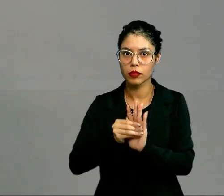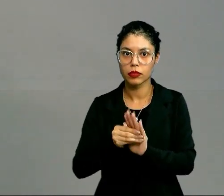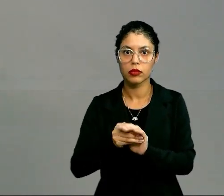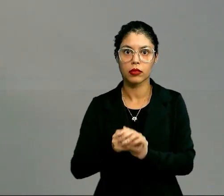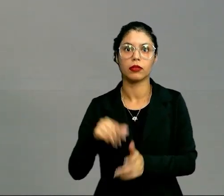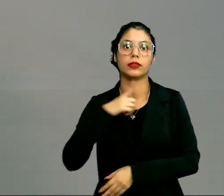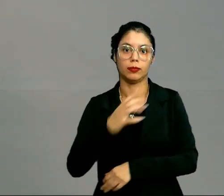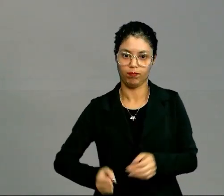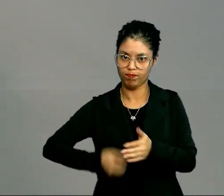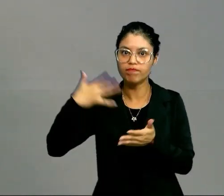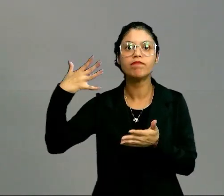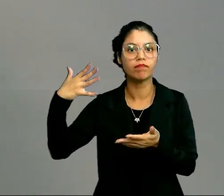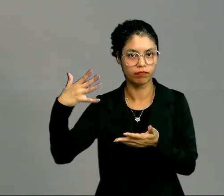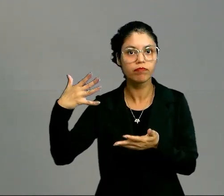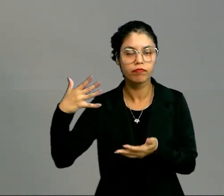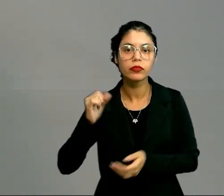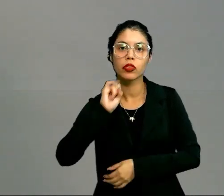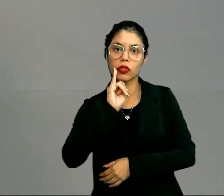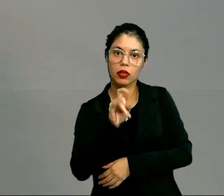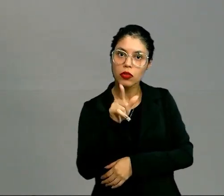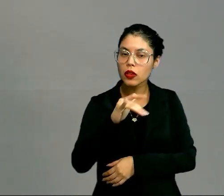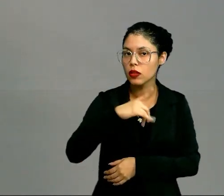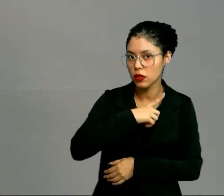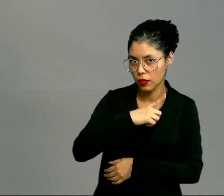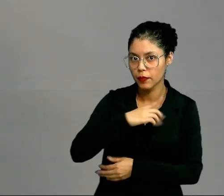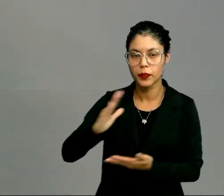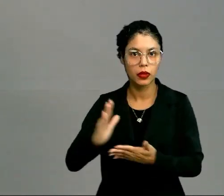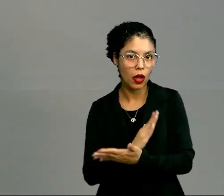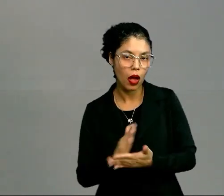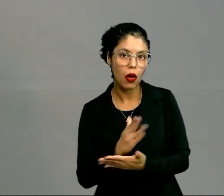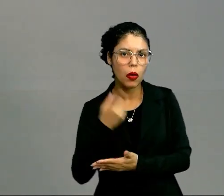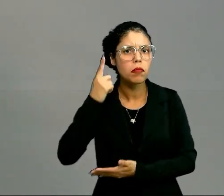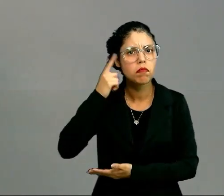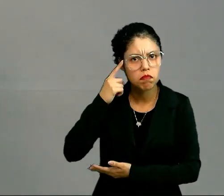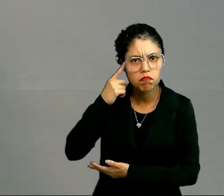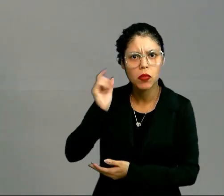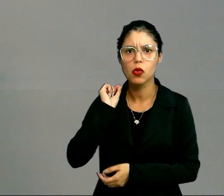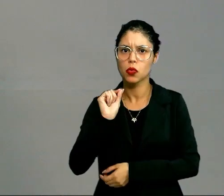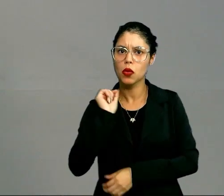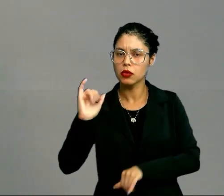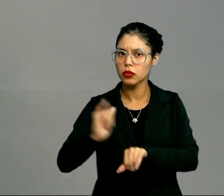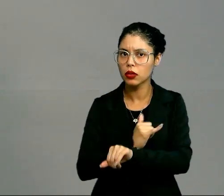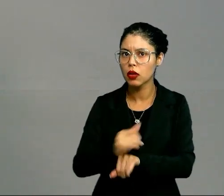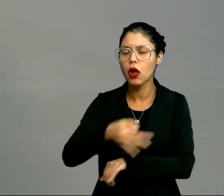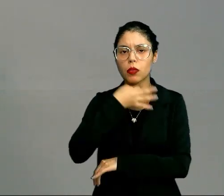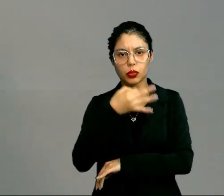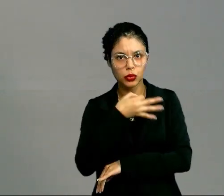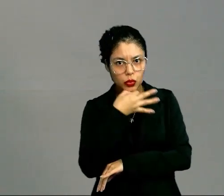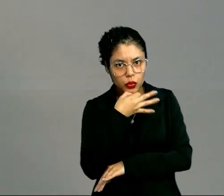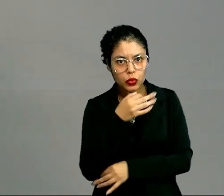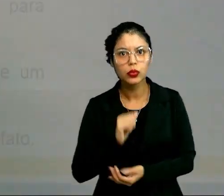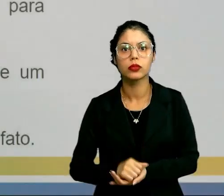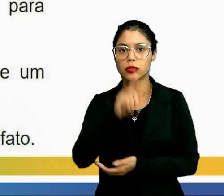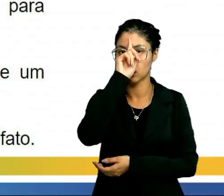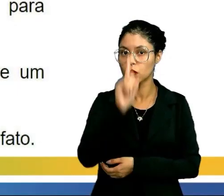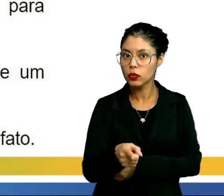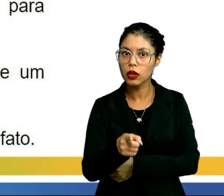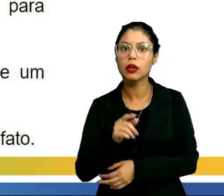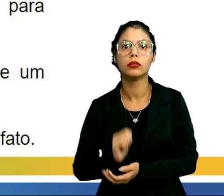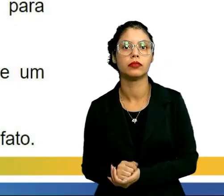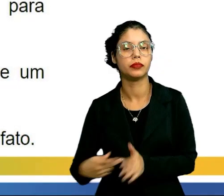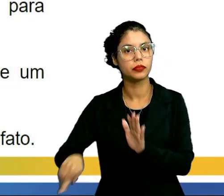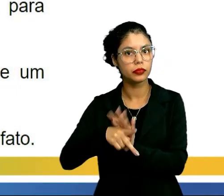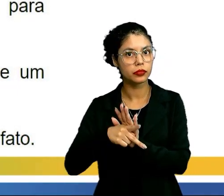elas despencam. Então, assim, se você tem essa noção do que seria uma estratégia argumentativa de autoridade,